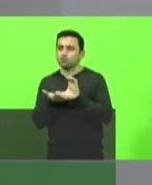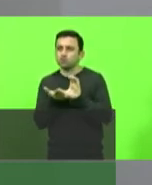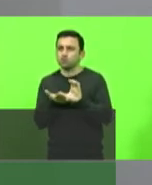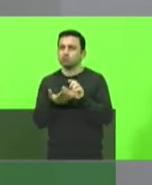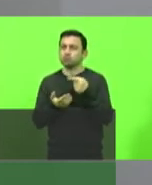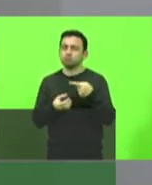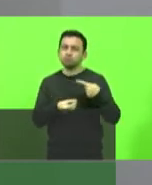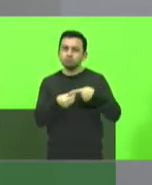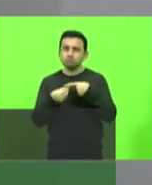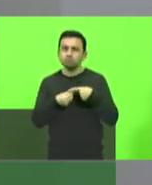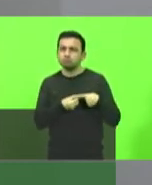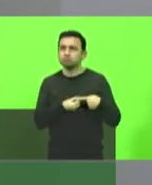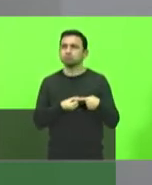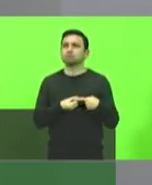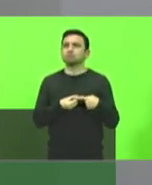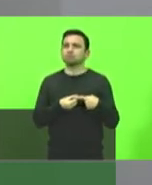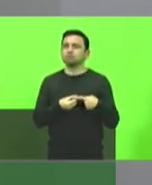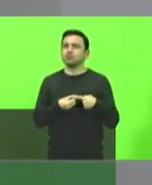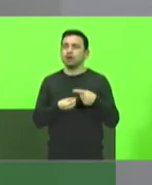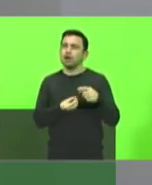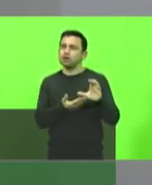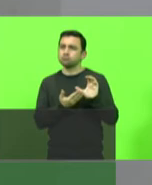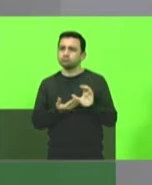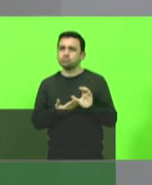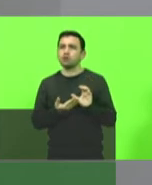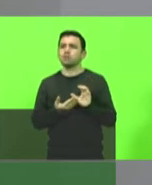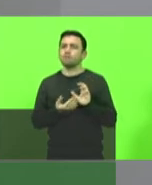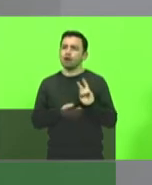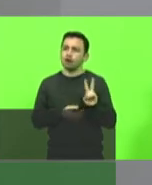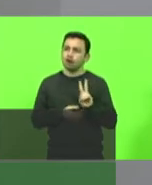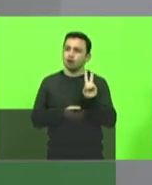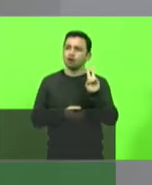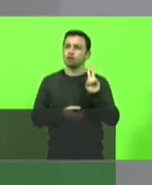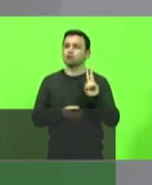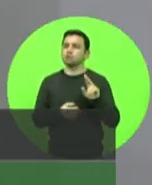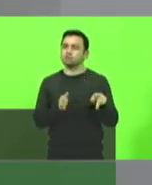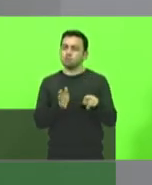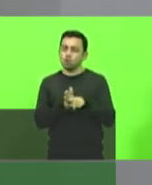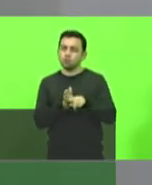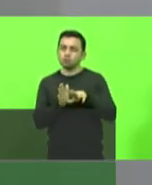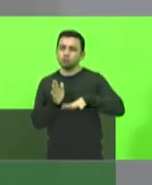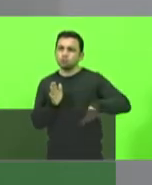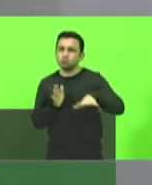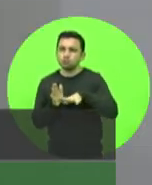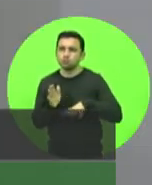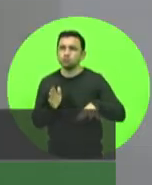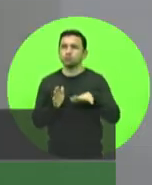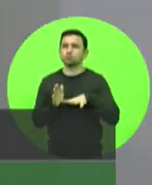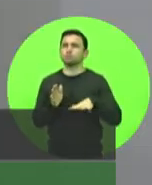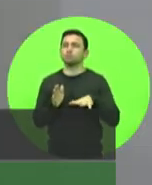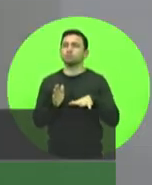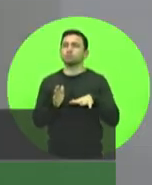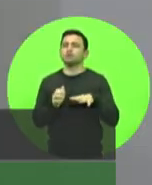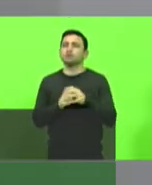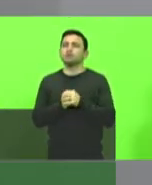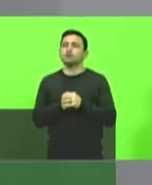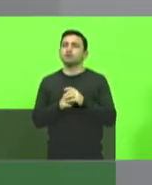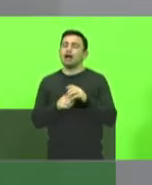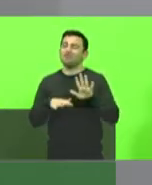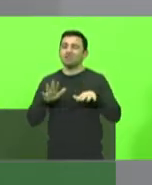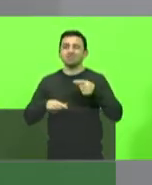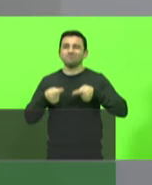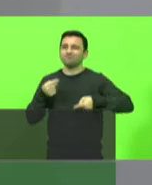municipais recebem os valores e planos de trabalho a toque de caixa, sem poder muitas vezes dialogar